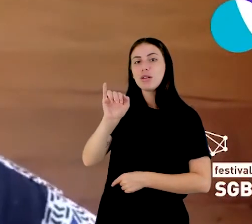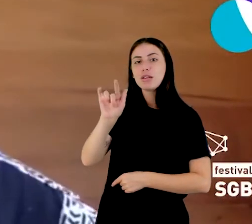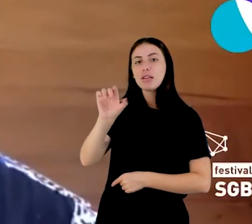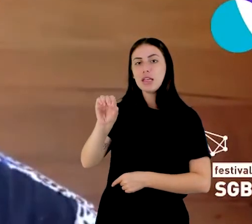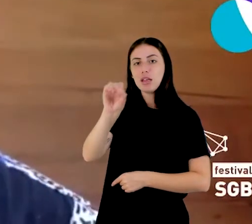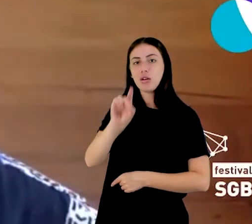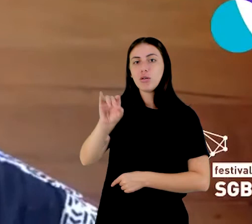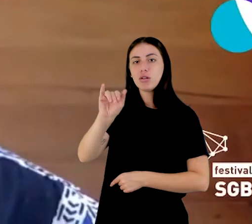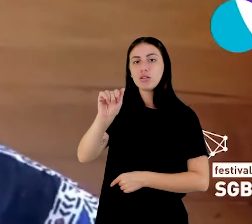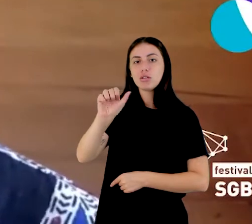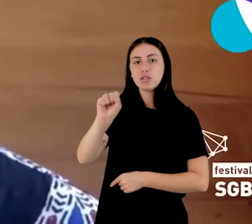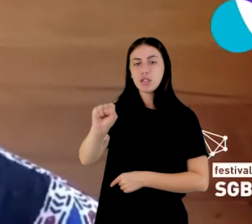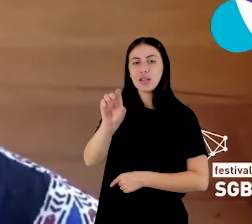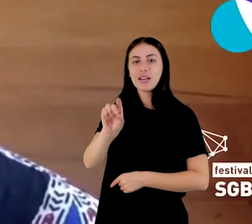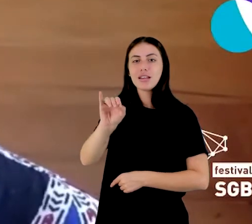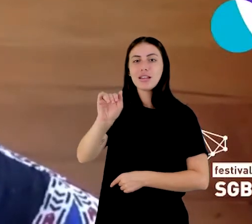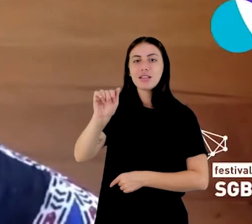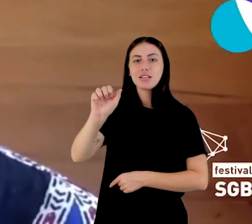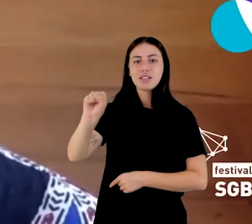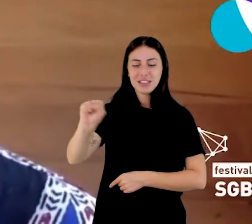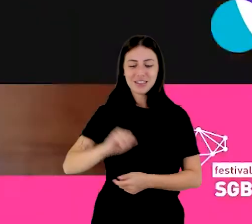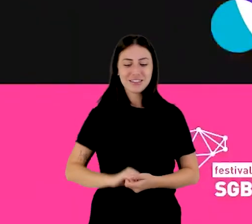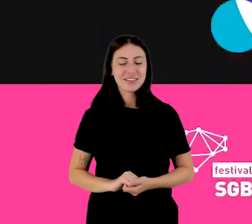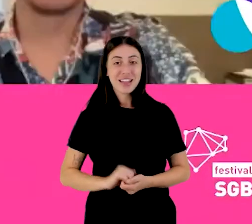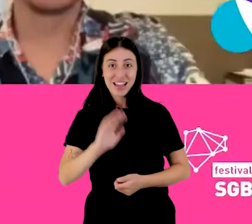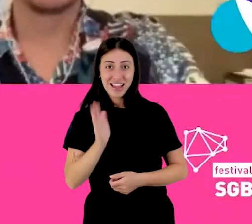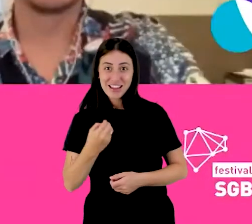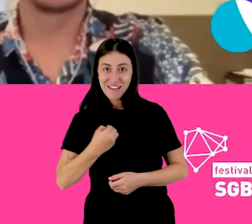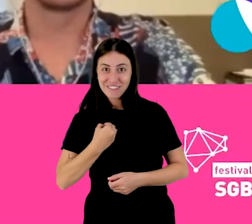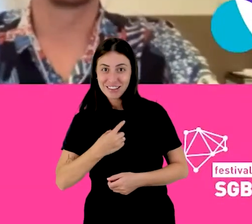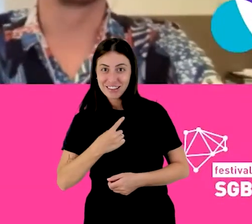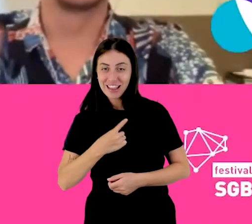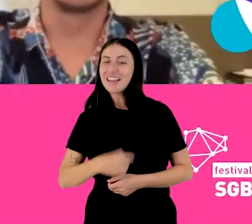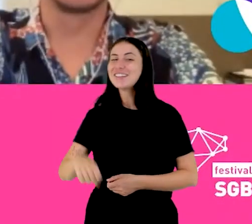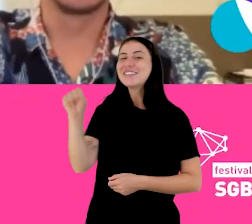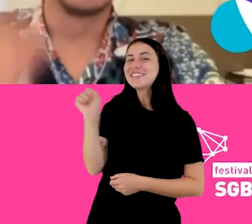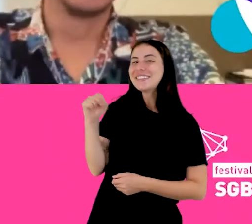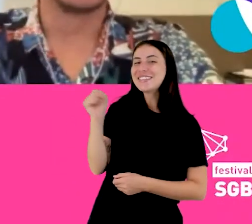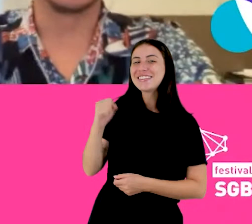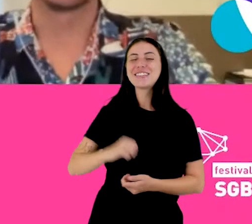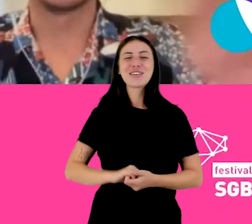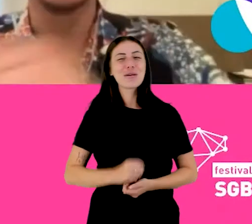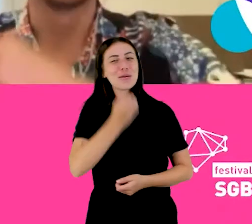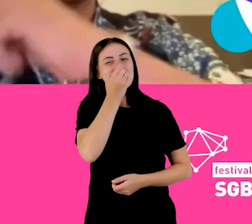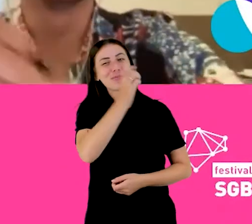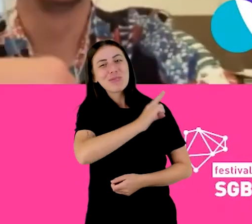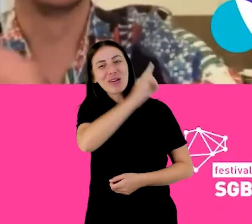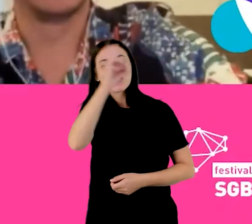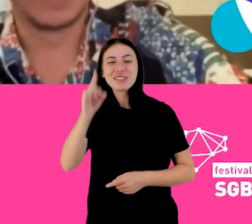série, que é o Rodrigo Dias Dias. O Rodrigo está por aqui já? Já estou